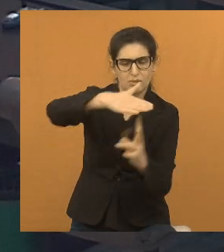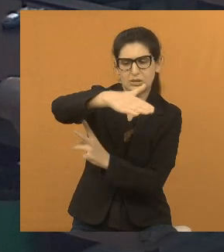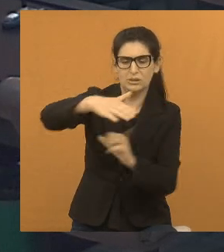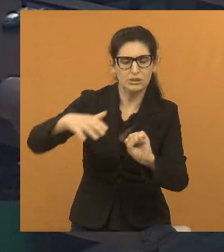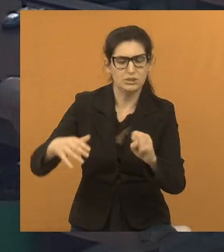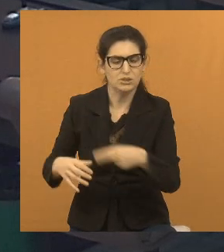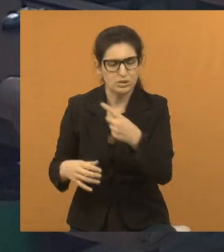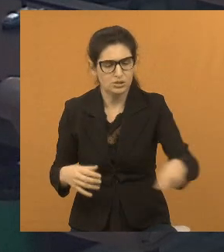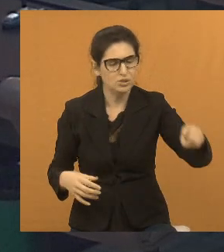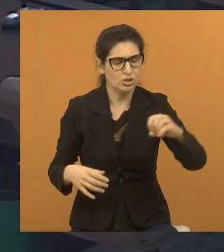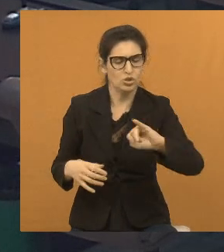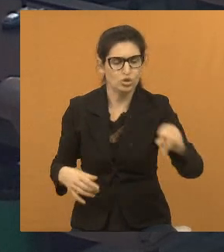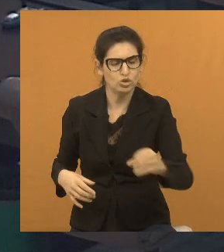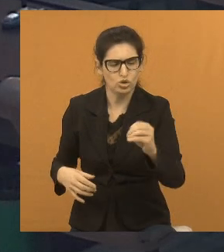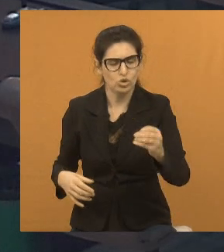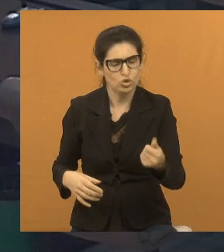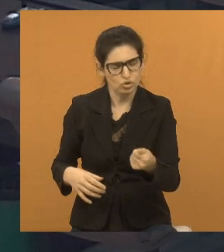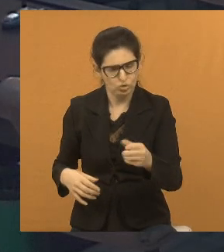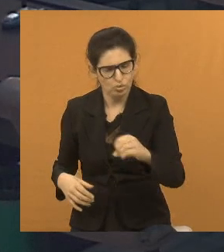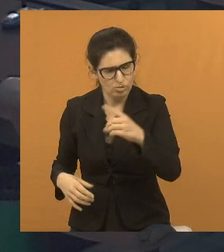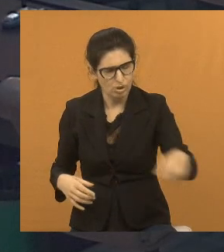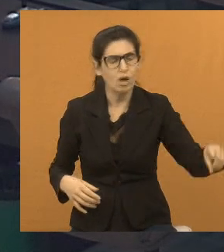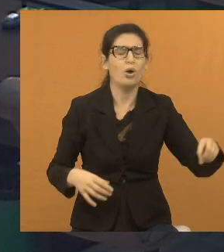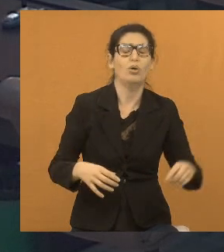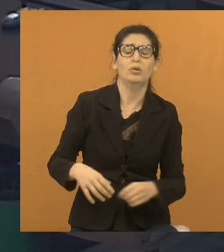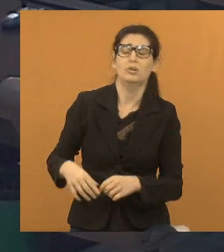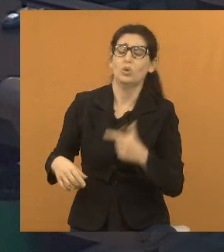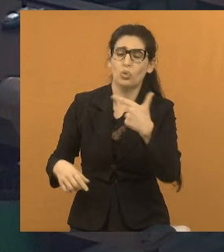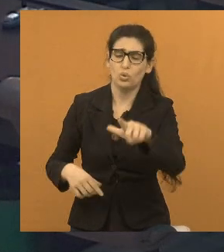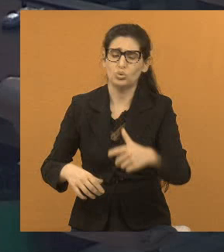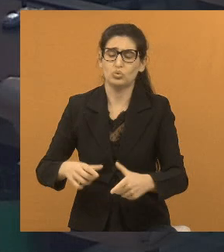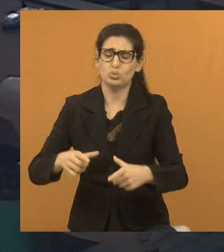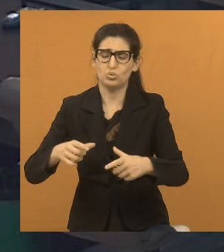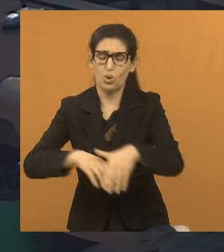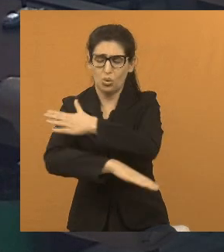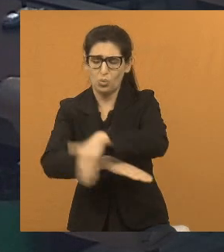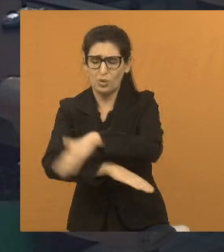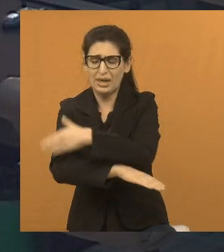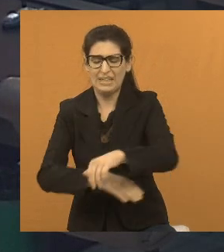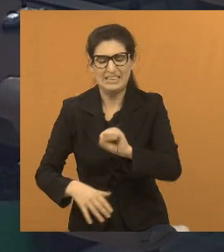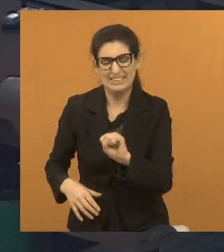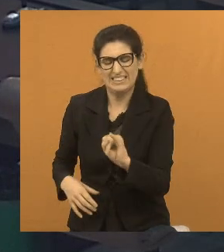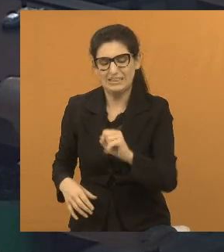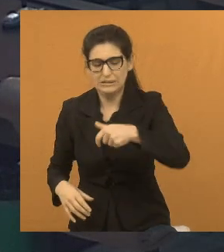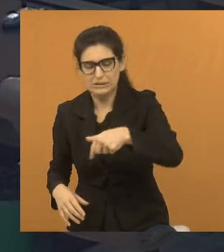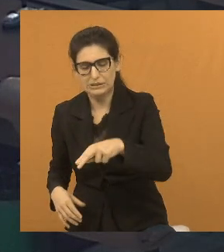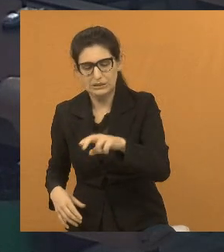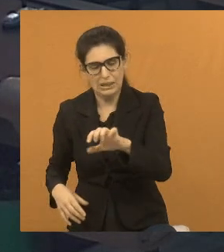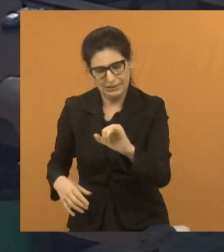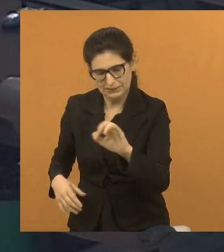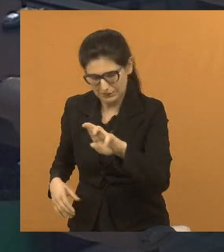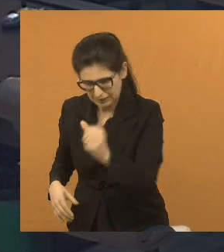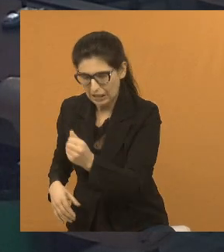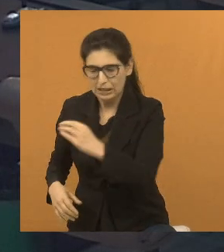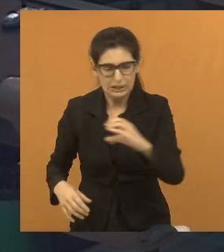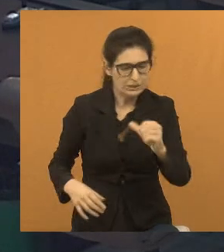Campos, entre outras? O Renato, diretor da Mobilidade Urbana, vai responder.